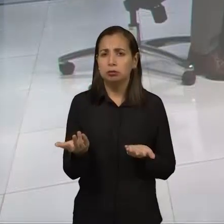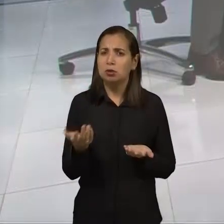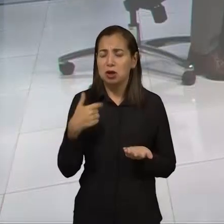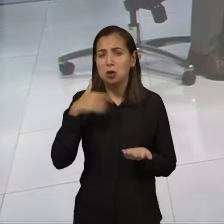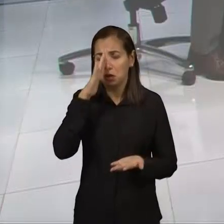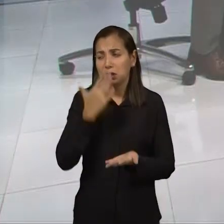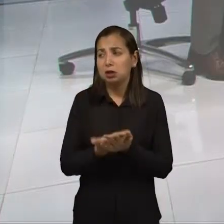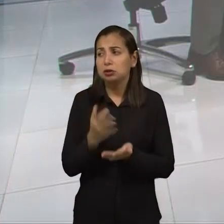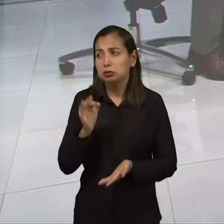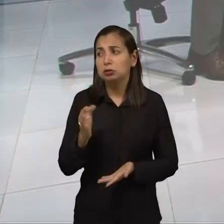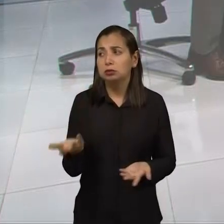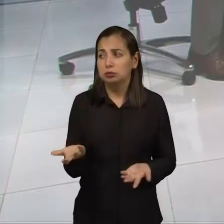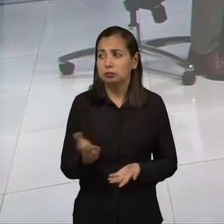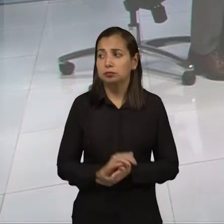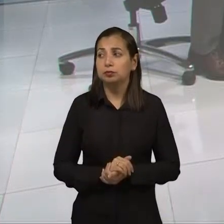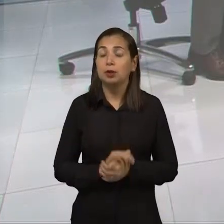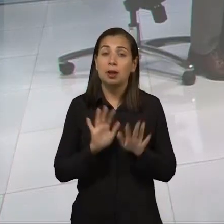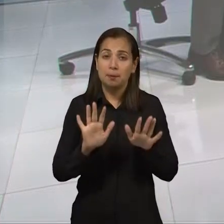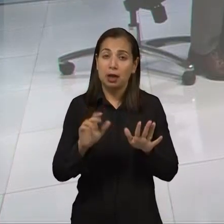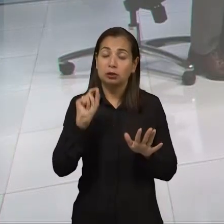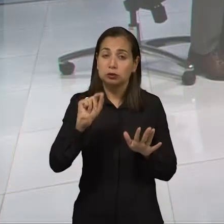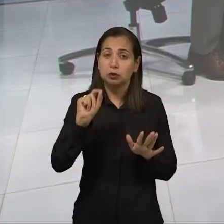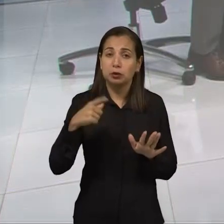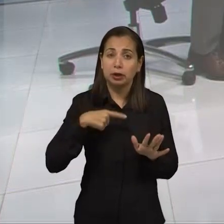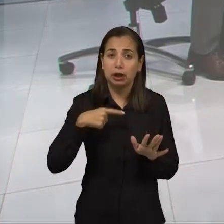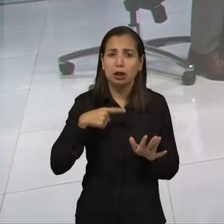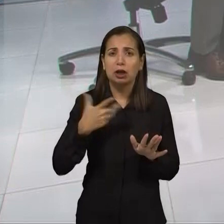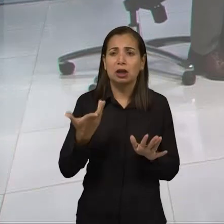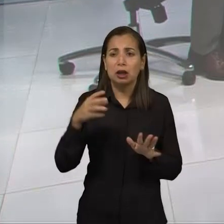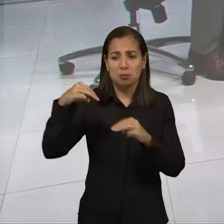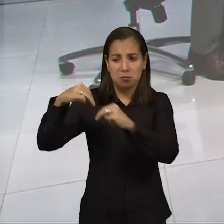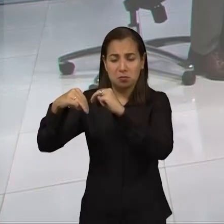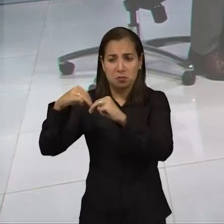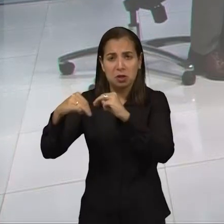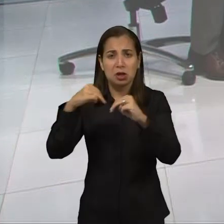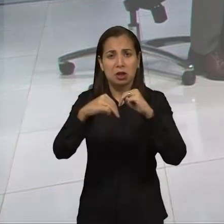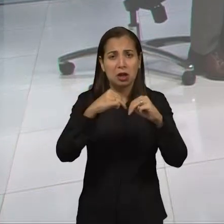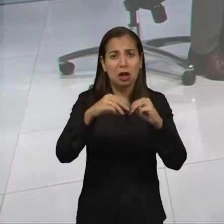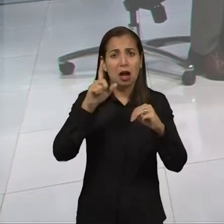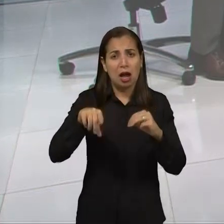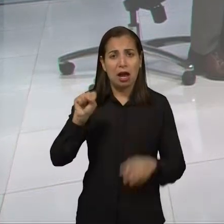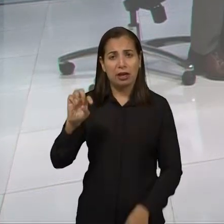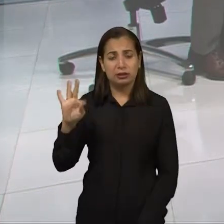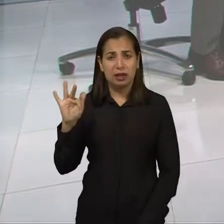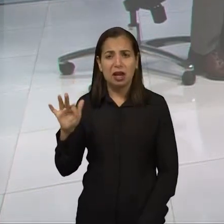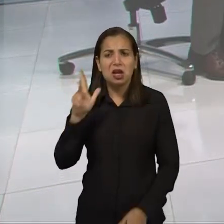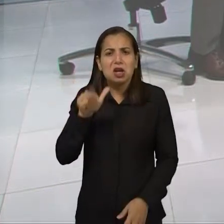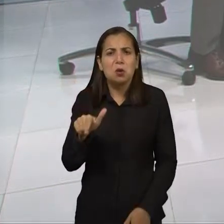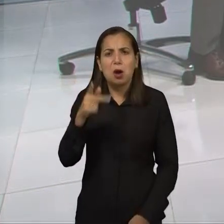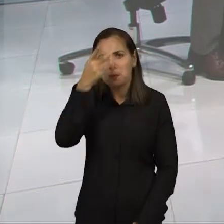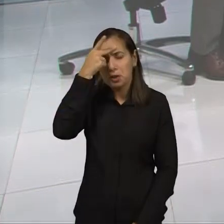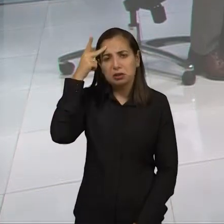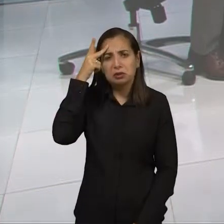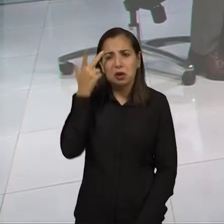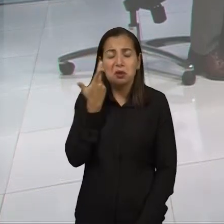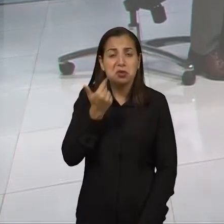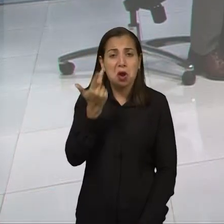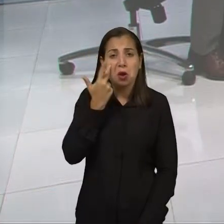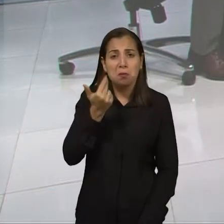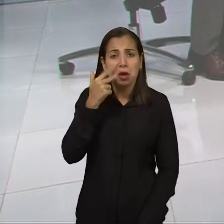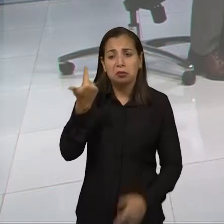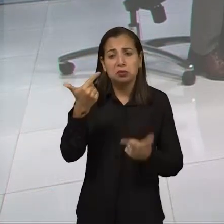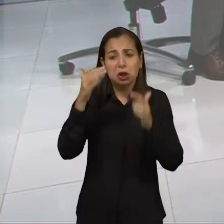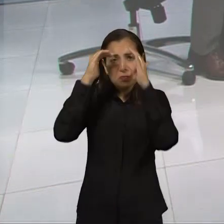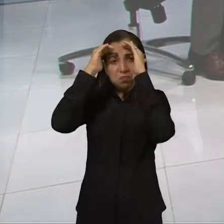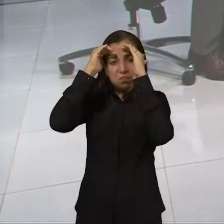democracia brasileira é grande. Todo mundo hoje está tratando esses ministros do Supremo como se fossem qualquer. Não são. Eles